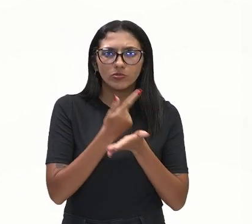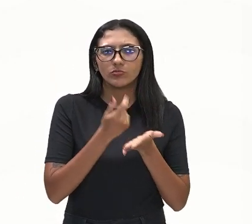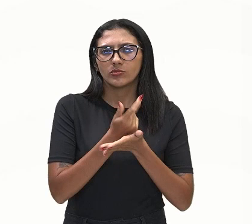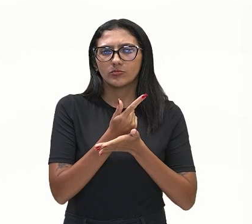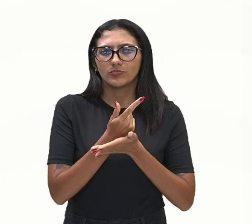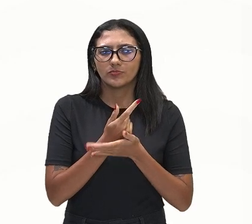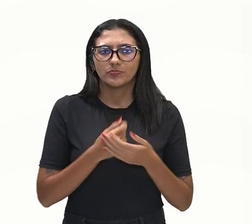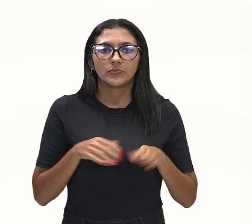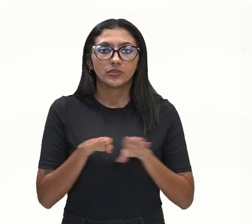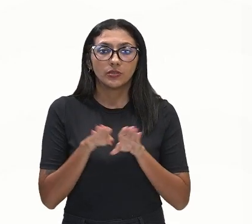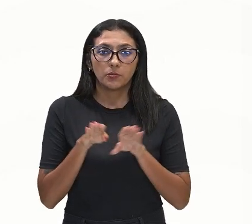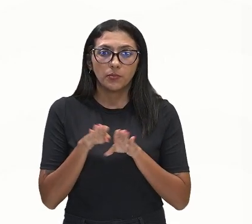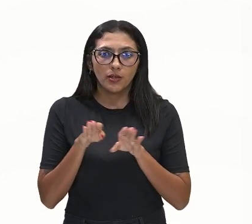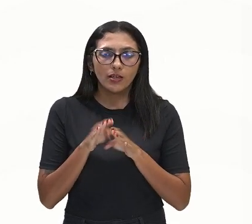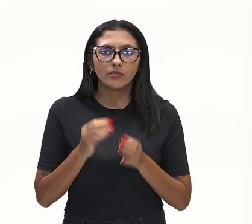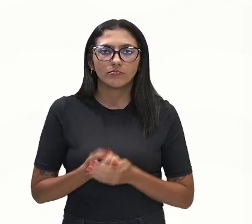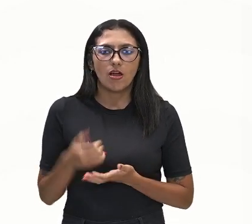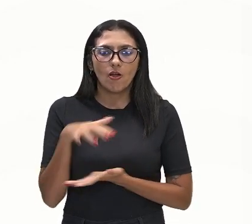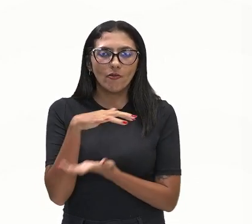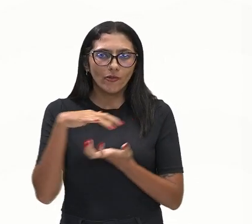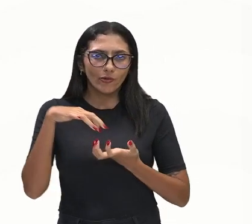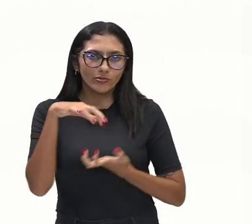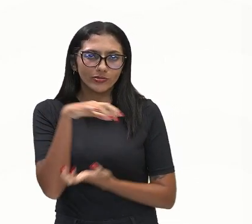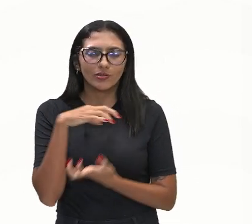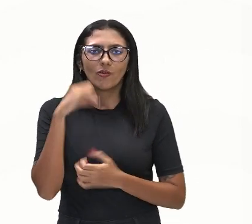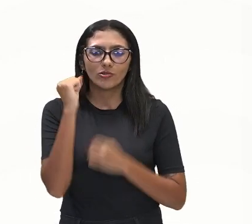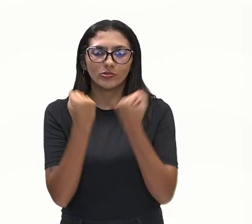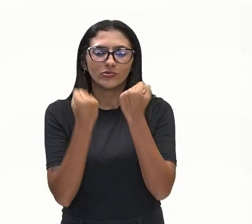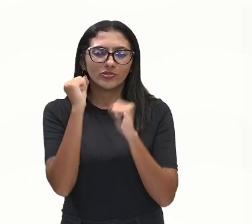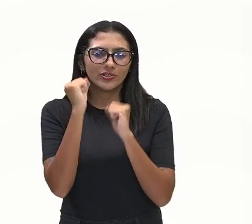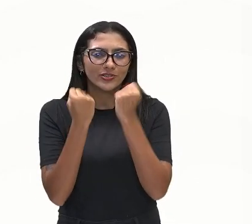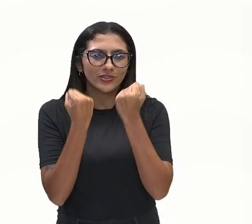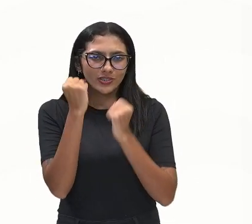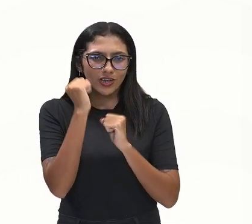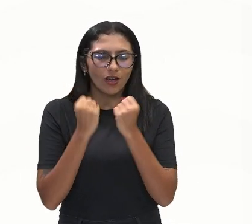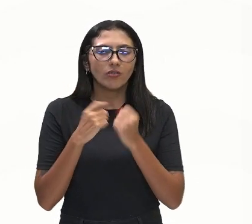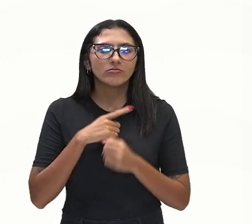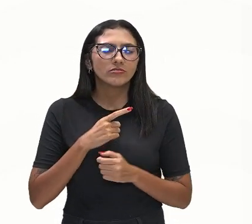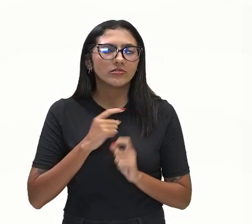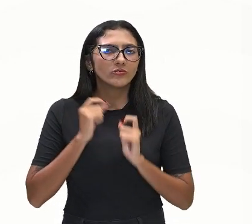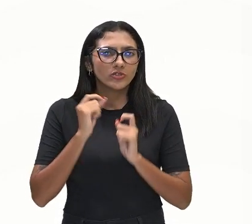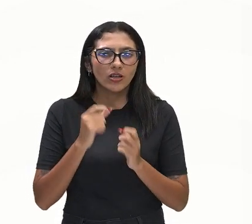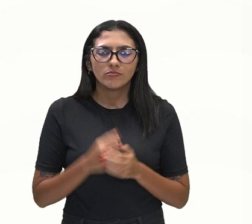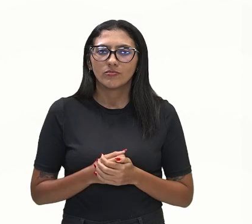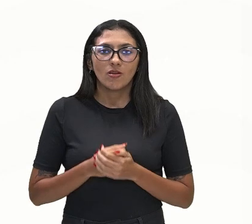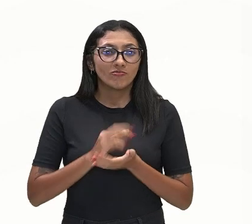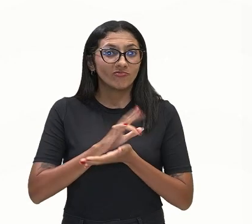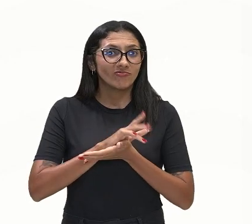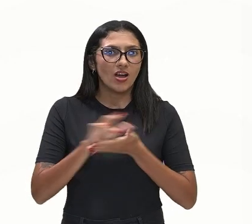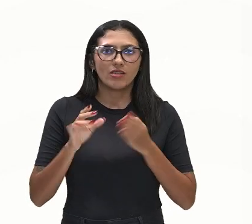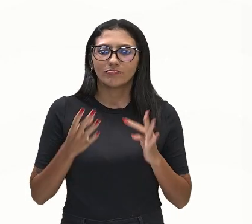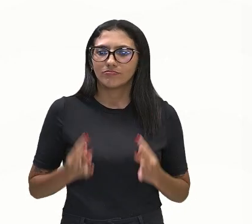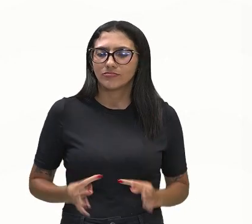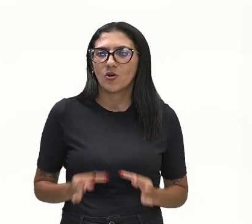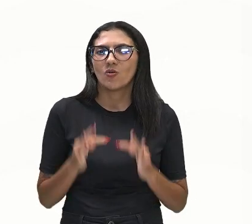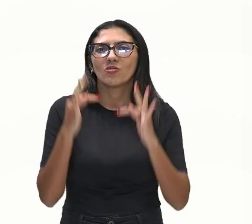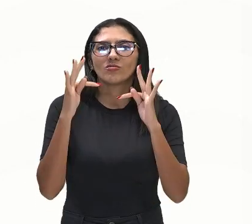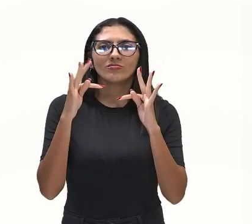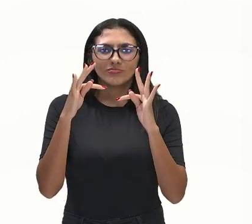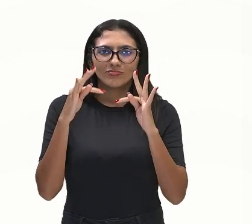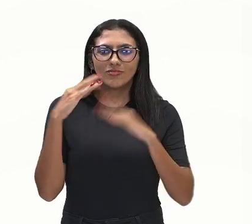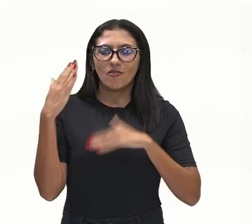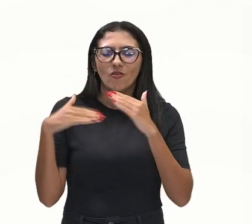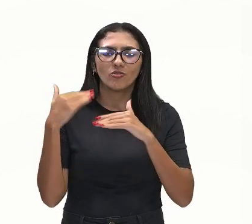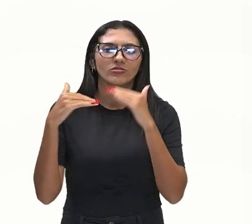revoluções industriais e também o período da Guerra Fria trouxeram diversos avanços tecnológicos. Isso possibilitou